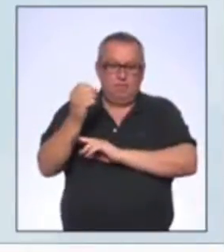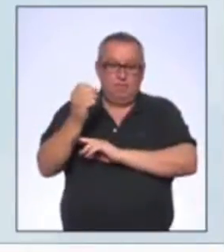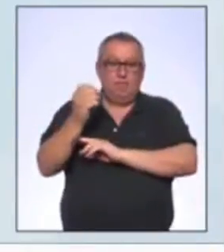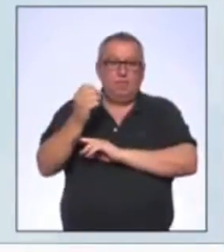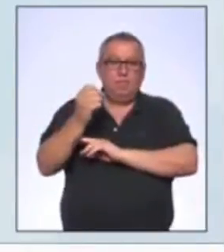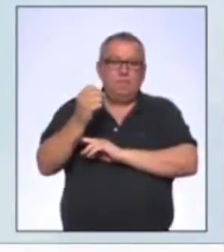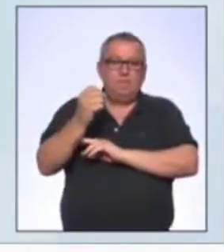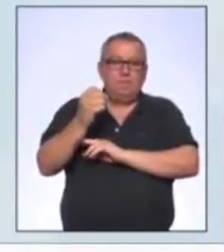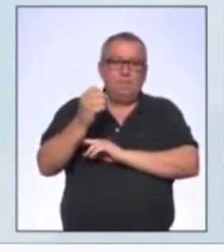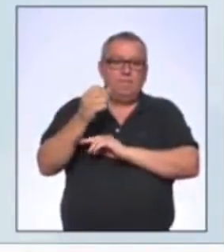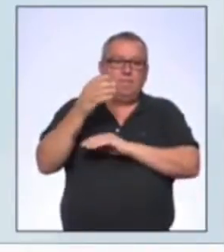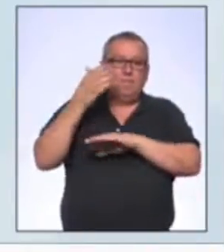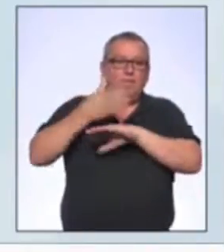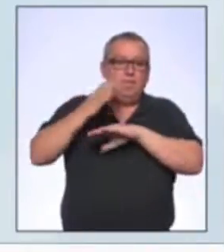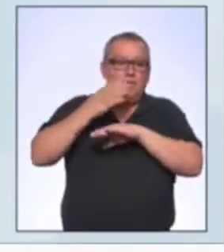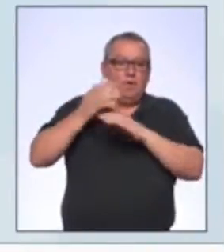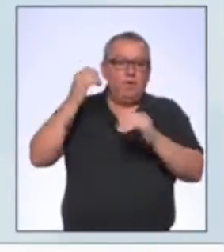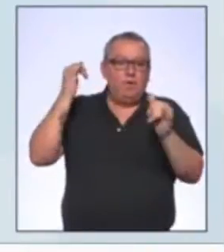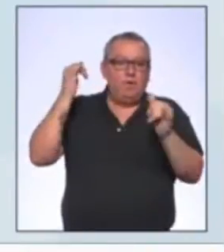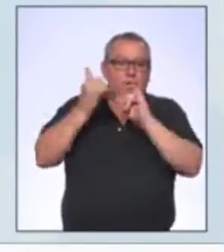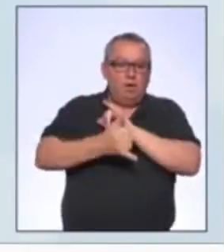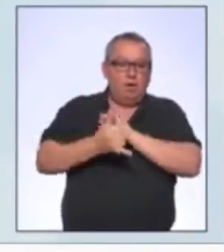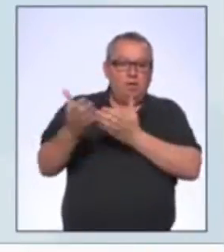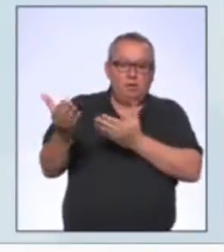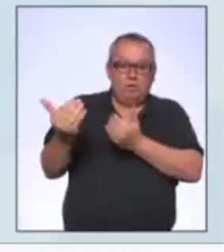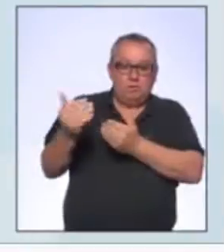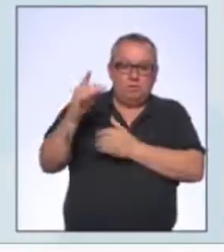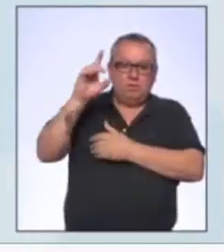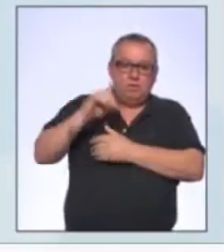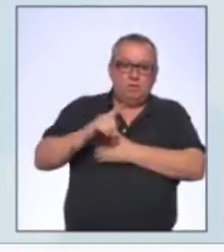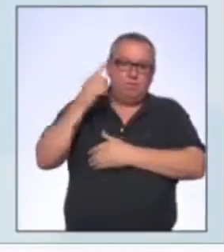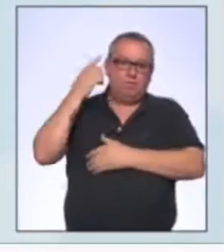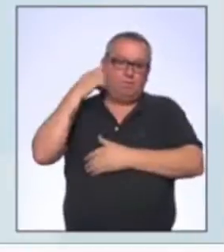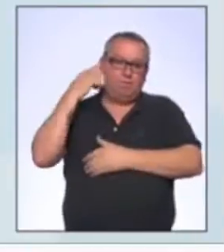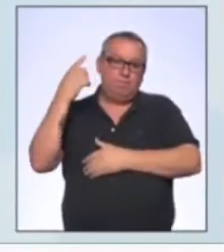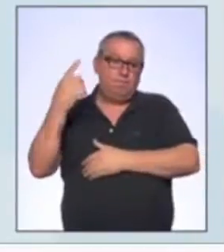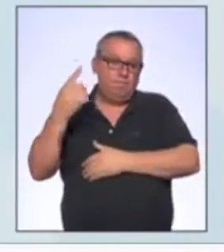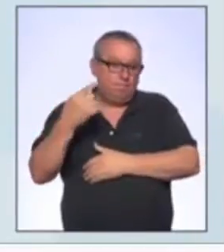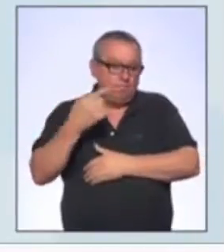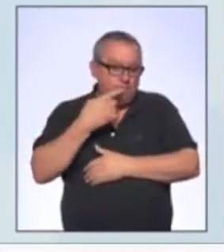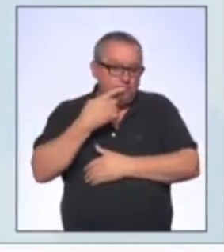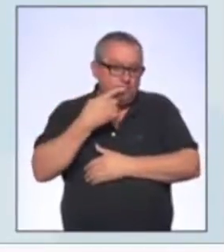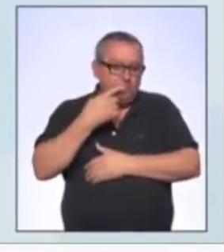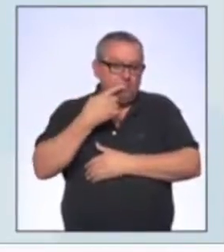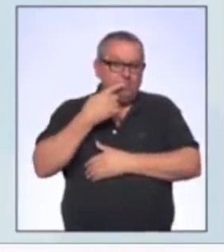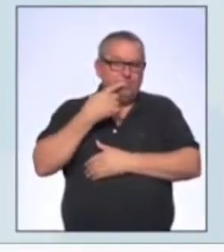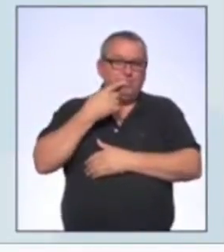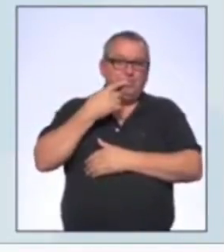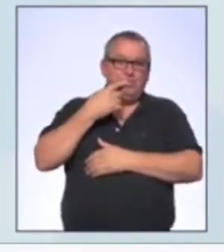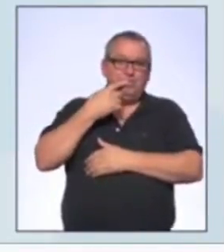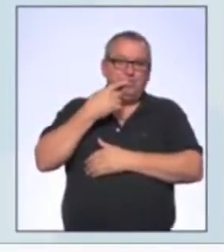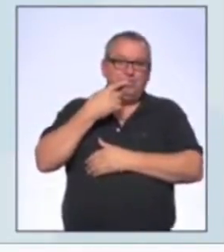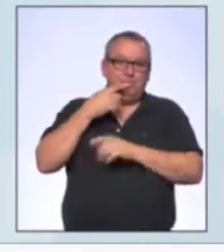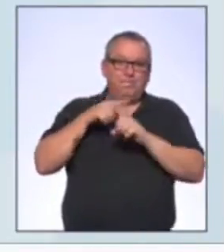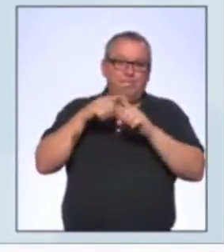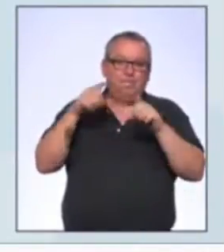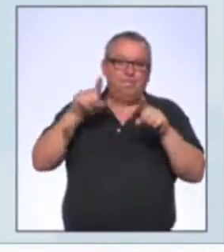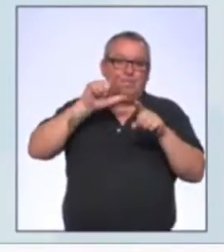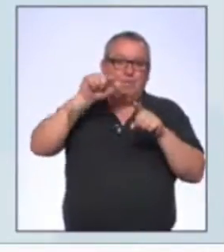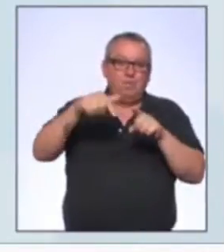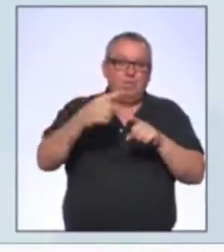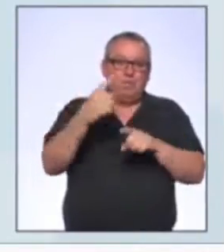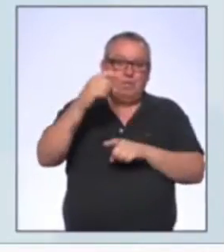como atividades esportivas para jovens com deficiências auditivas mais